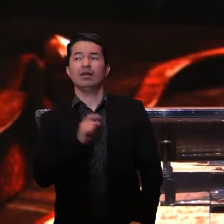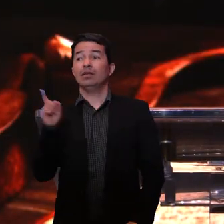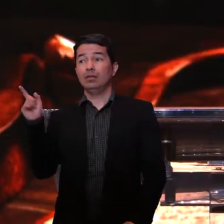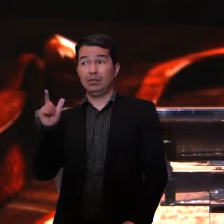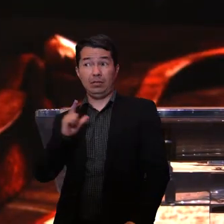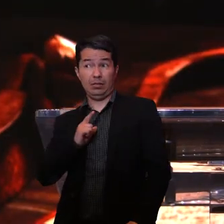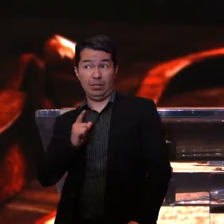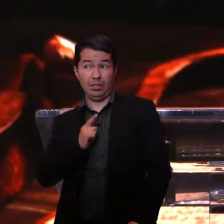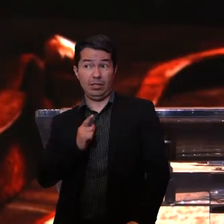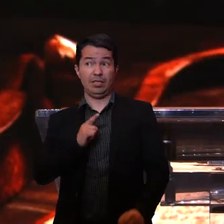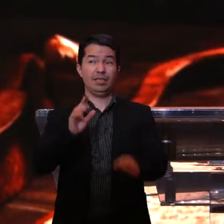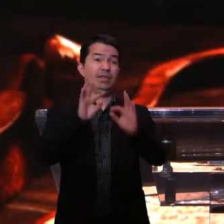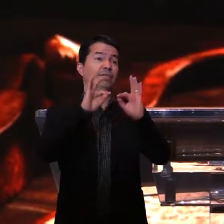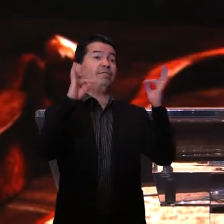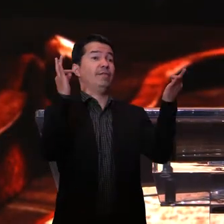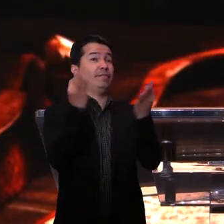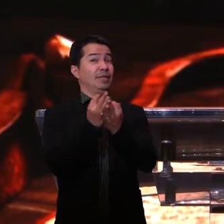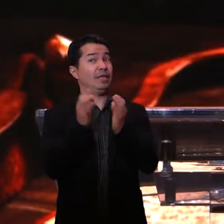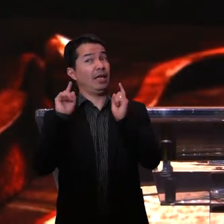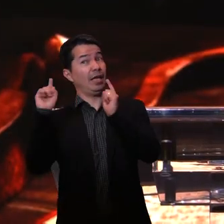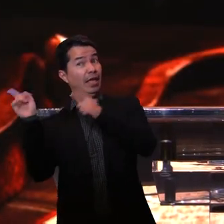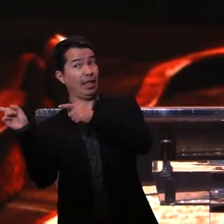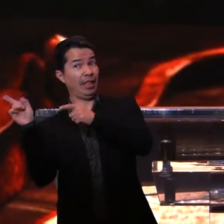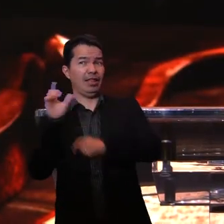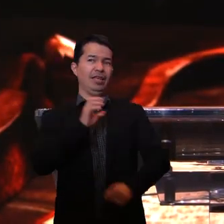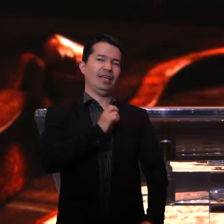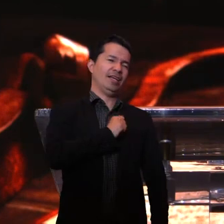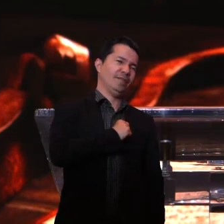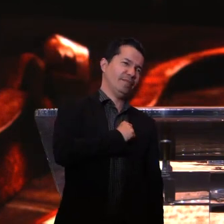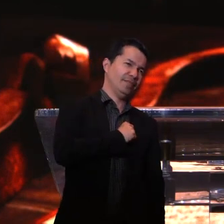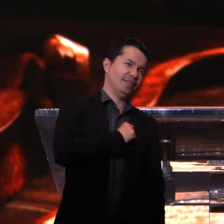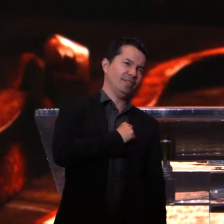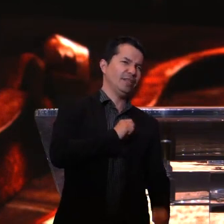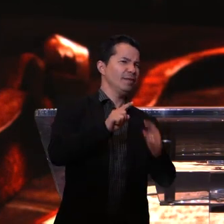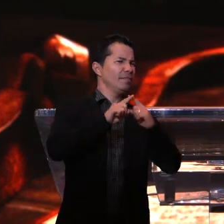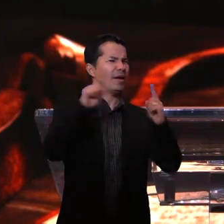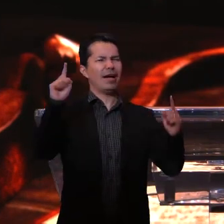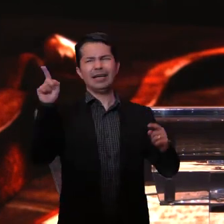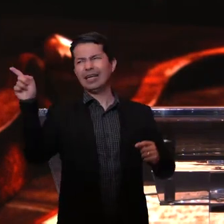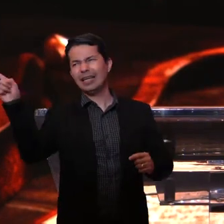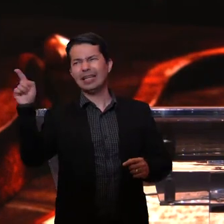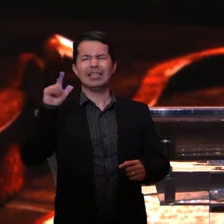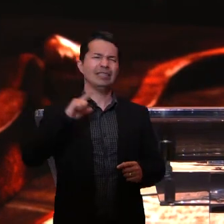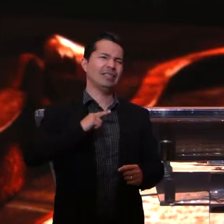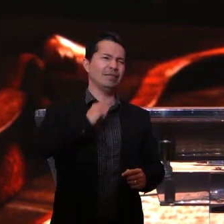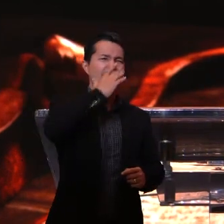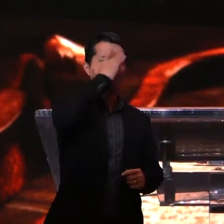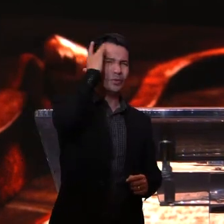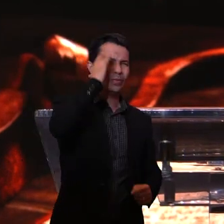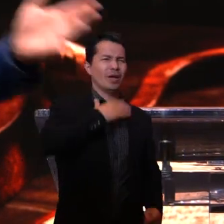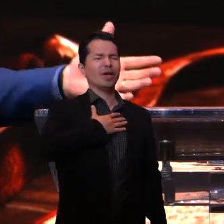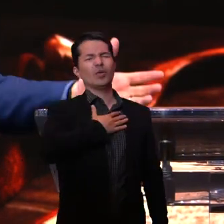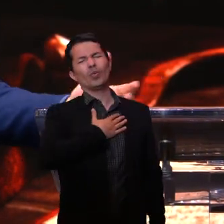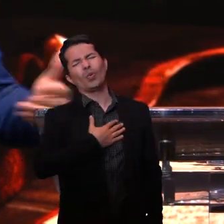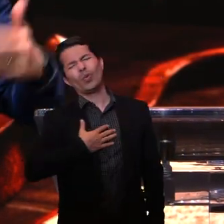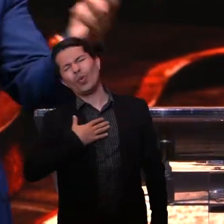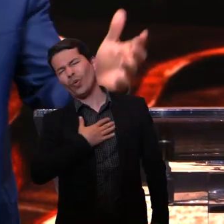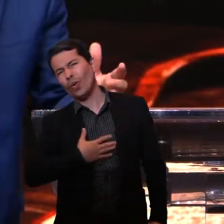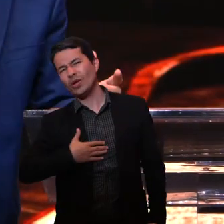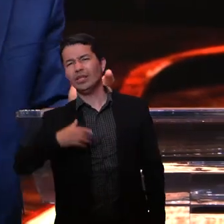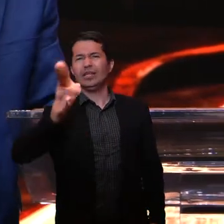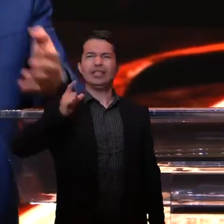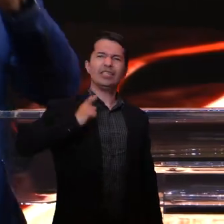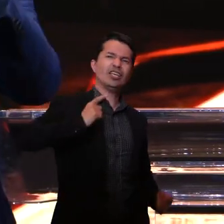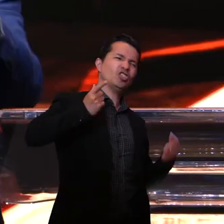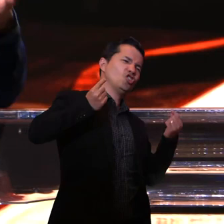ela ama, né? Em nome de Jesus. Mas naquela época ela era rodeada de pessoas que ela gostava, tinha condições boas